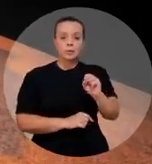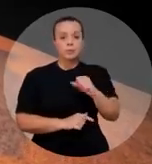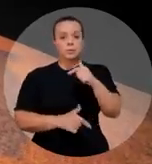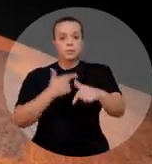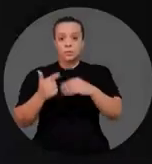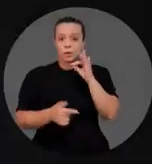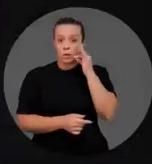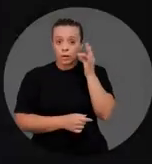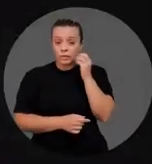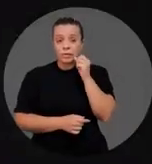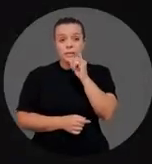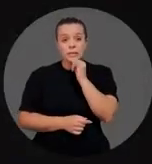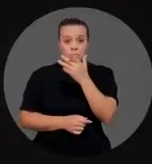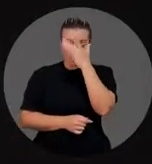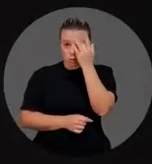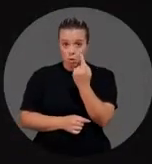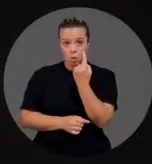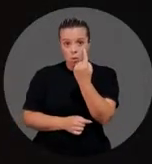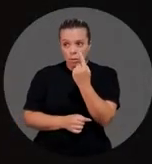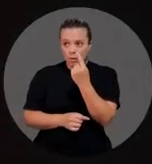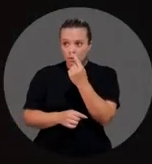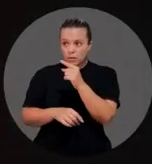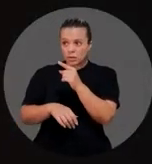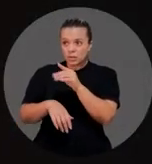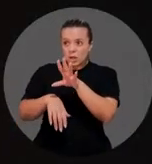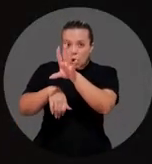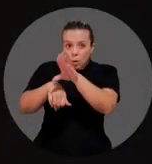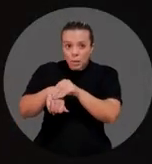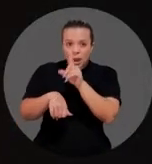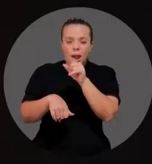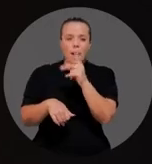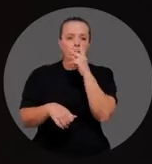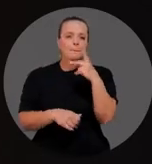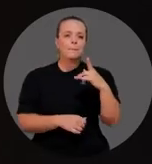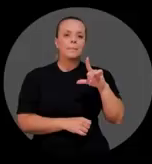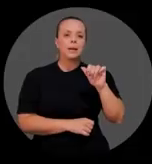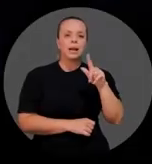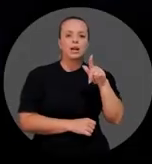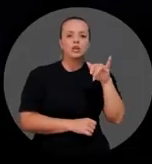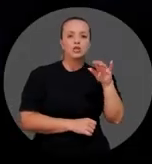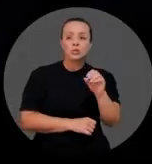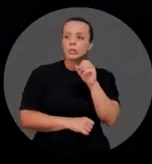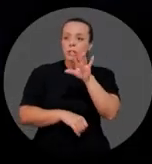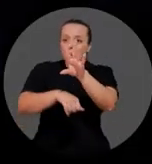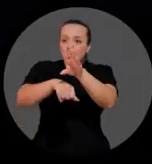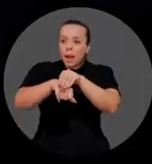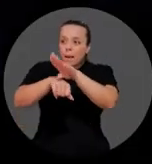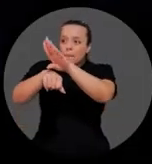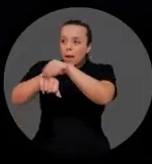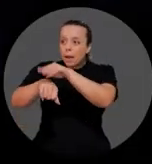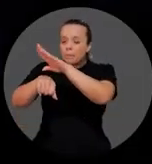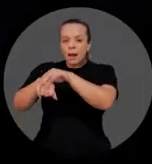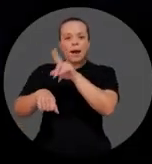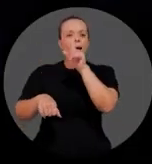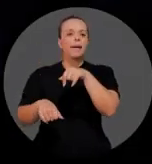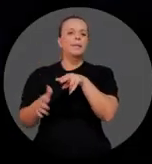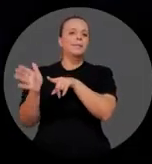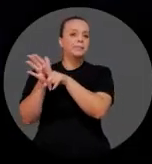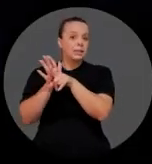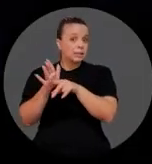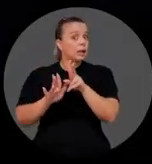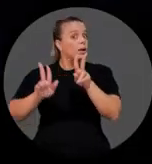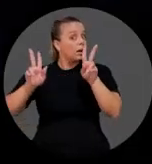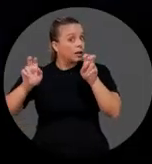da UFMT: se você rouba só de uma pessoa, é plágio, se você rouba de várias, é